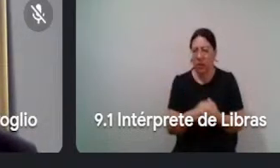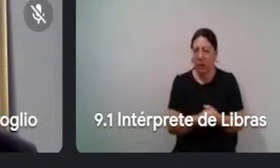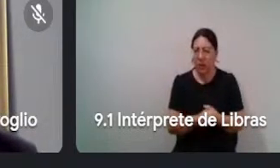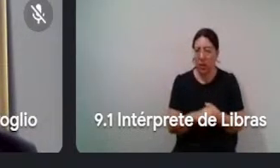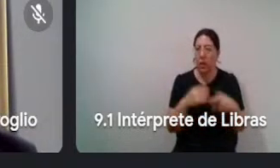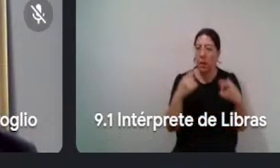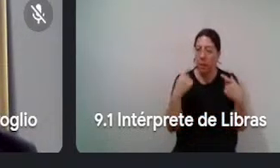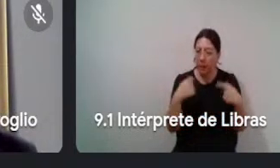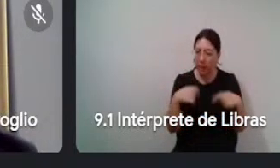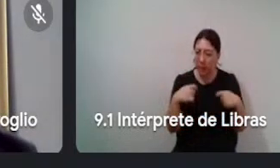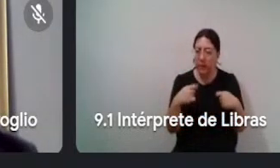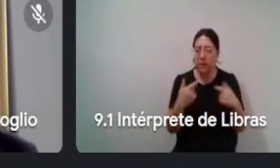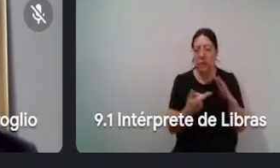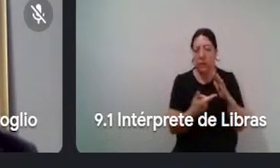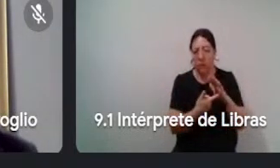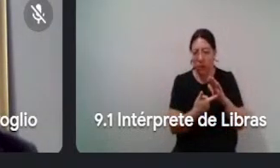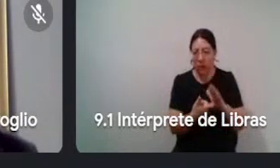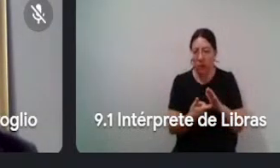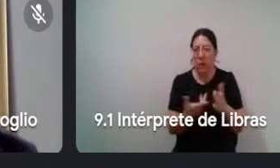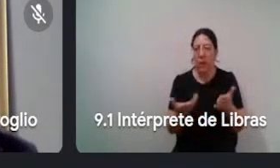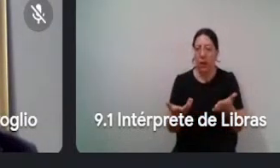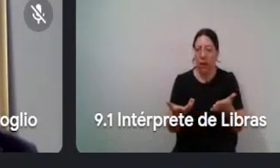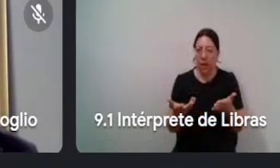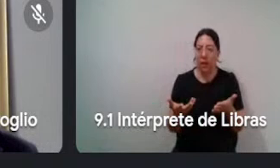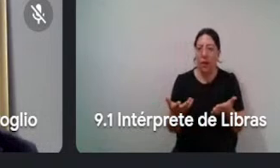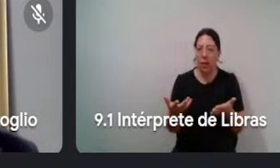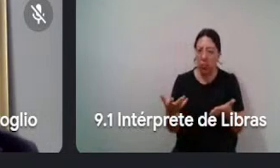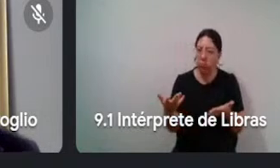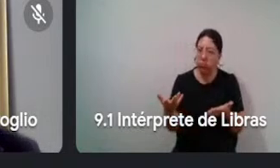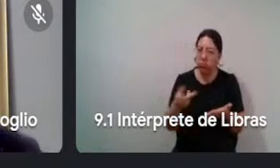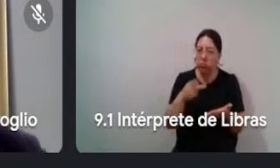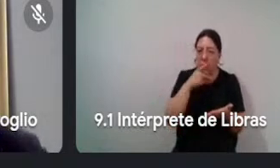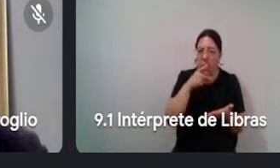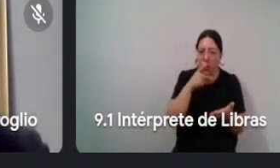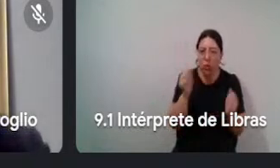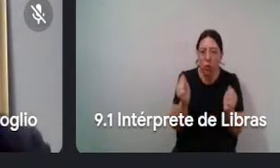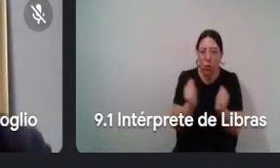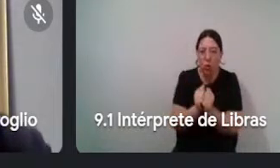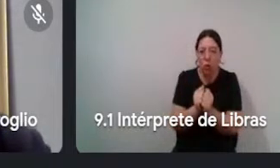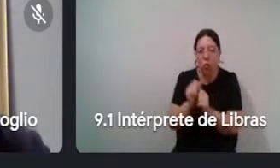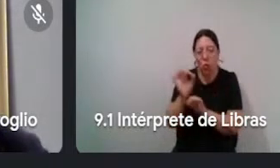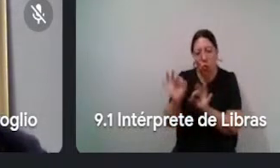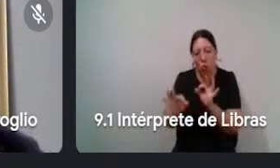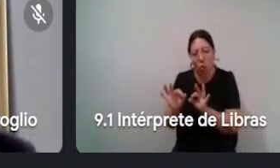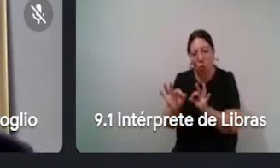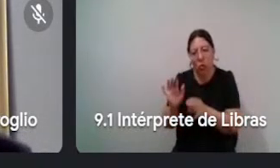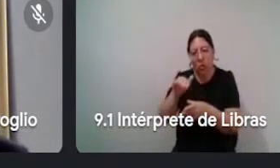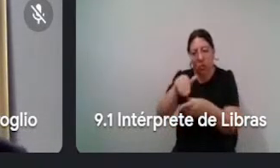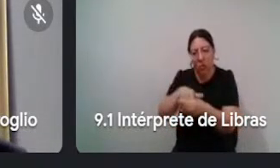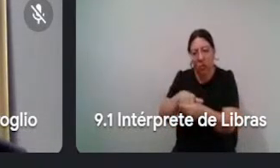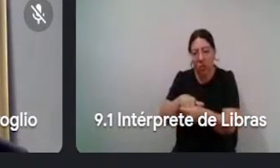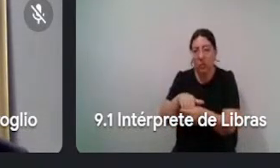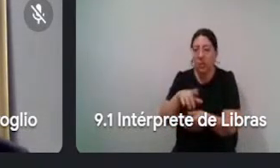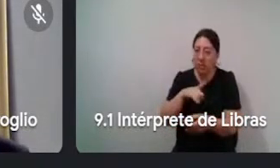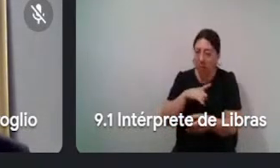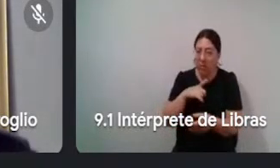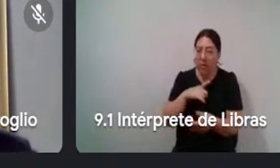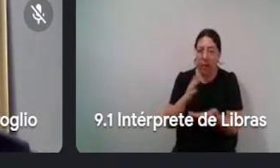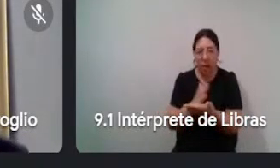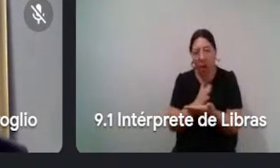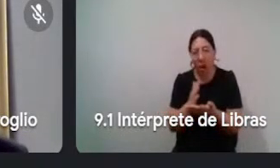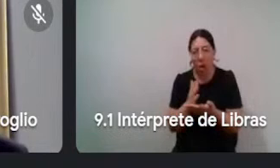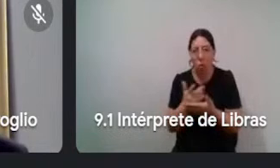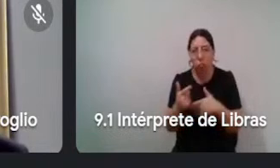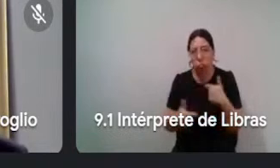partidos junto à Justiça Eleitoral traz isto o exercício de alguma atividade